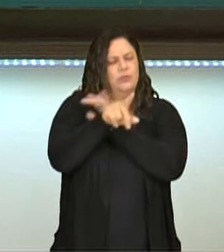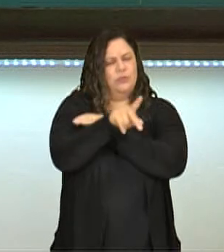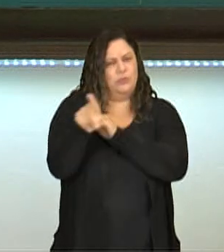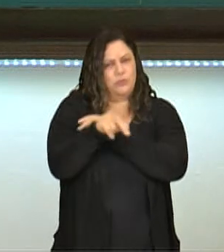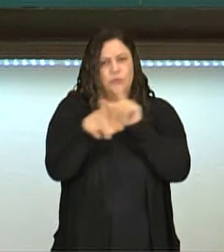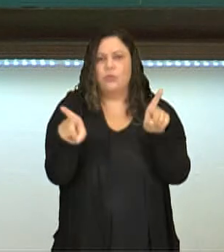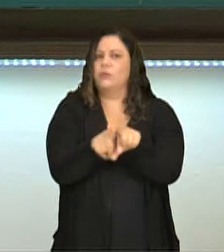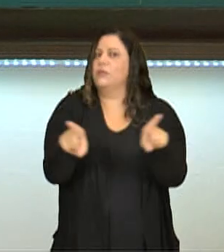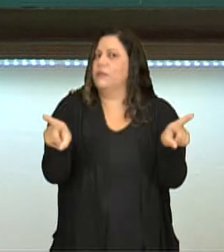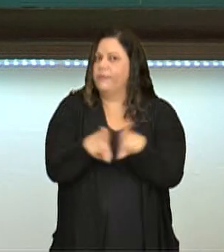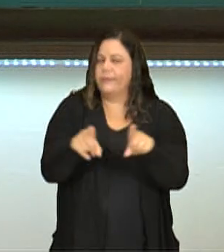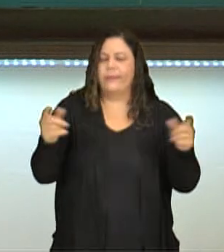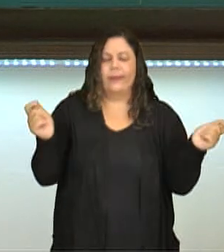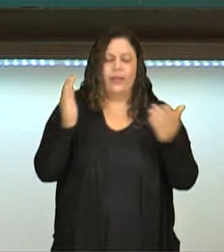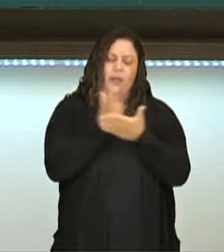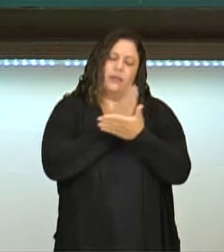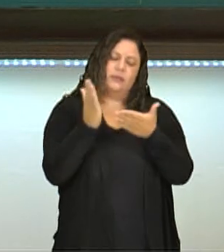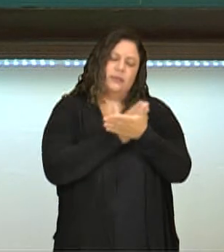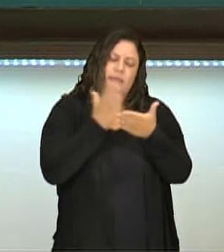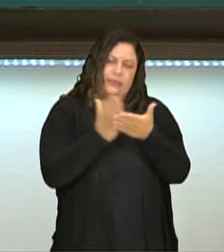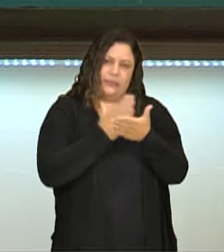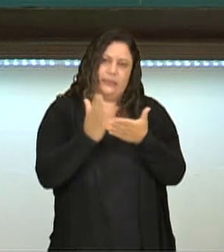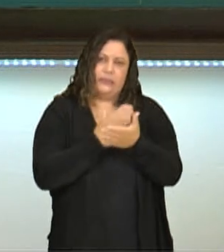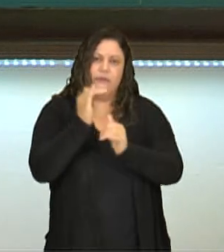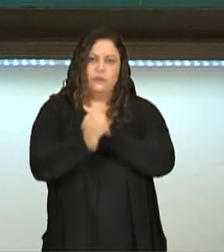também, através de livros,